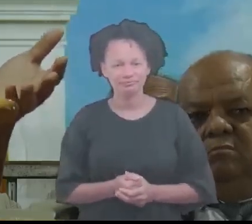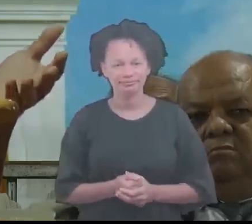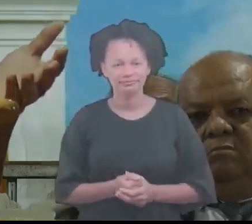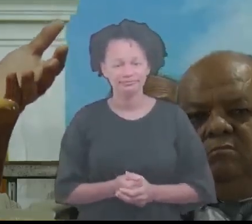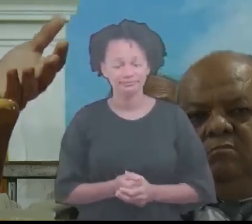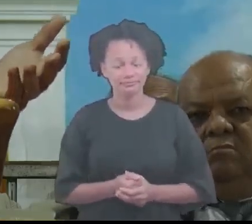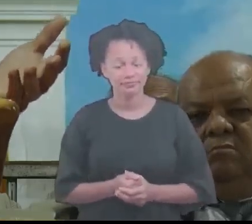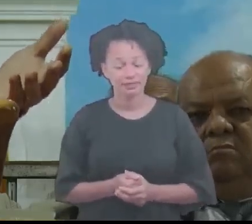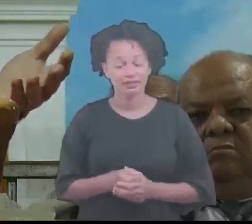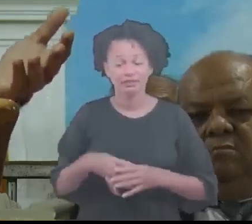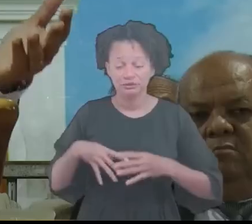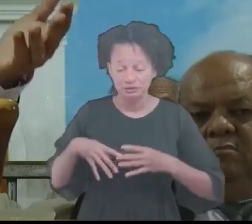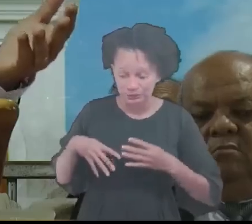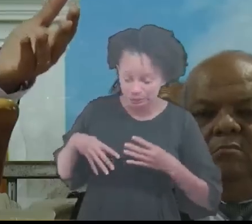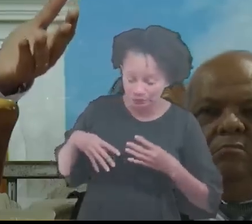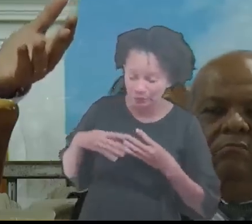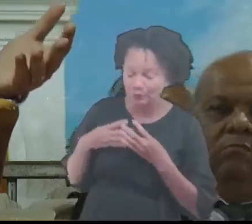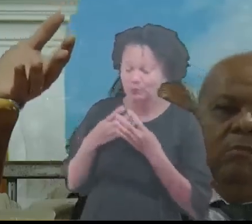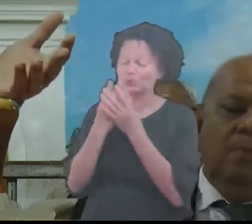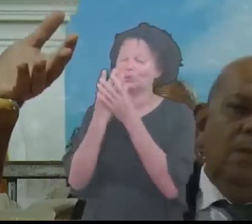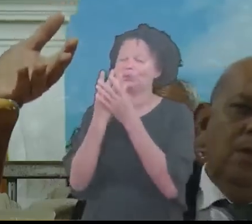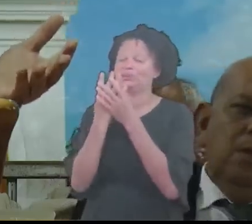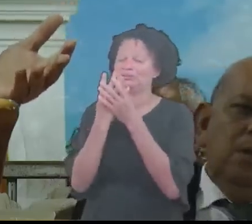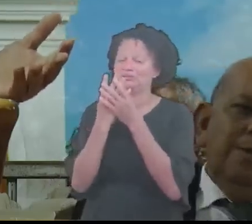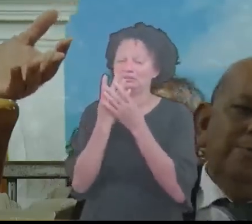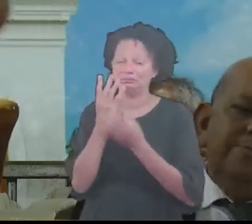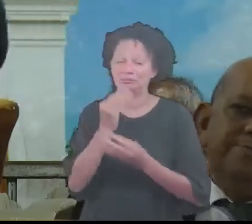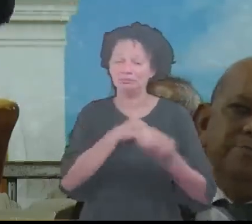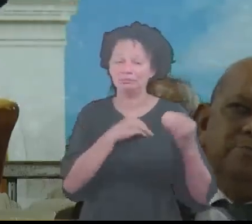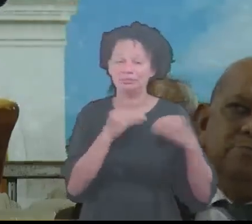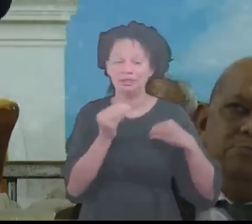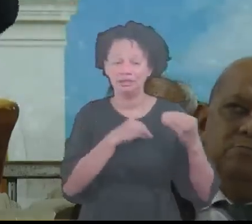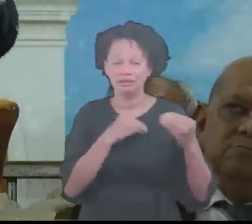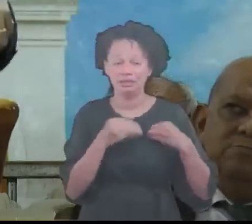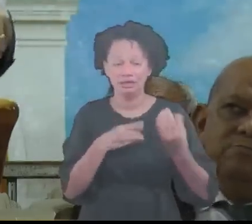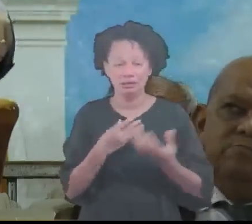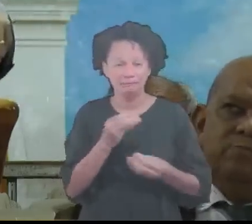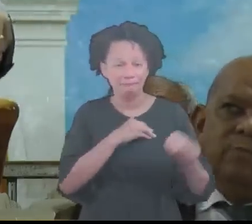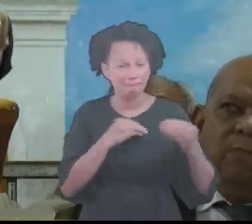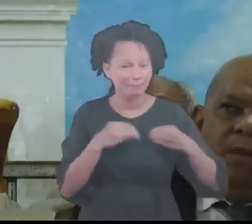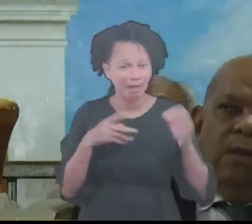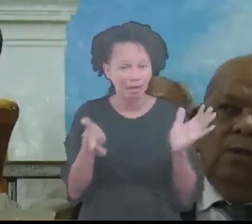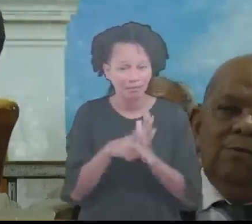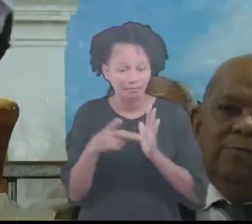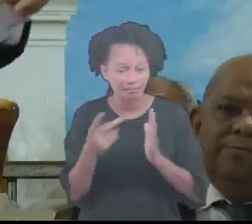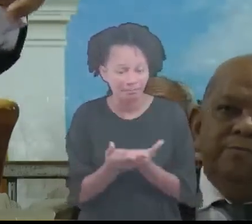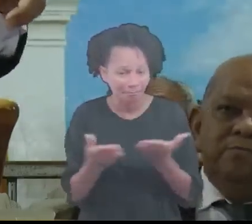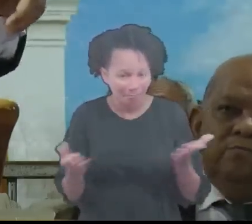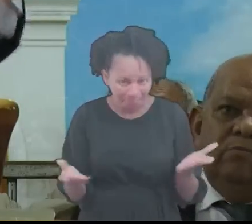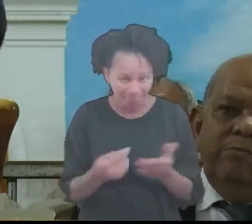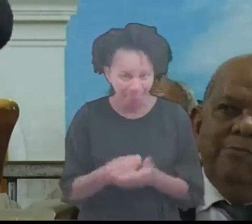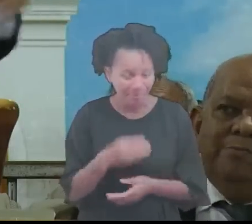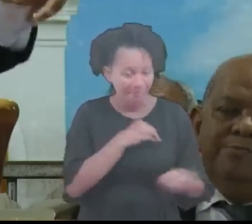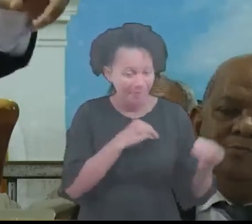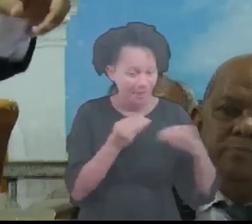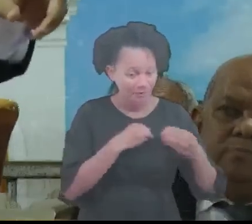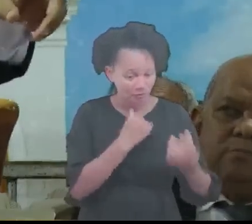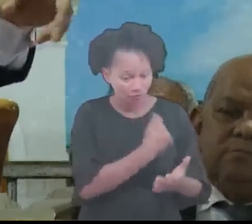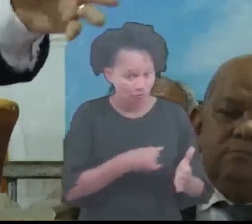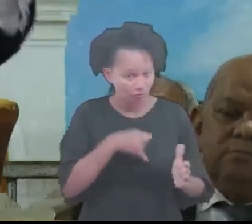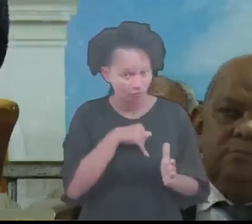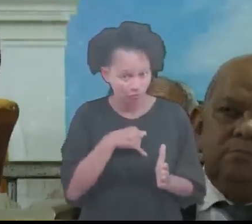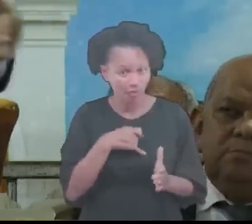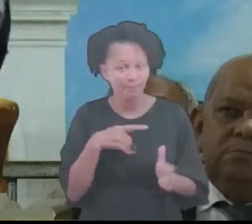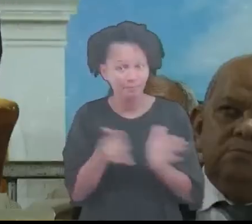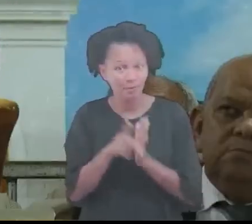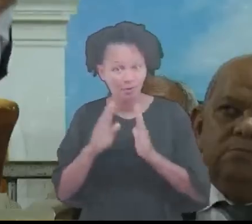Se confessarmos os nossos pecados. Isso não é para pecador, isso é para crente. A carta de São João foi escrita para crente.